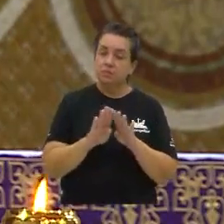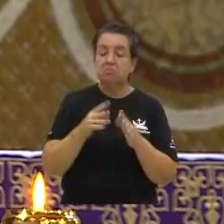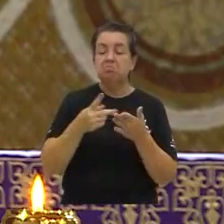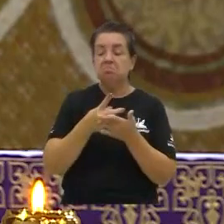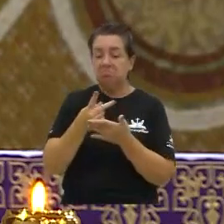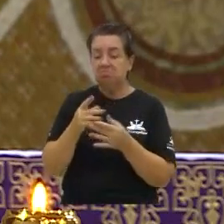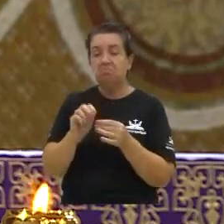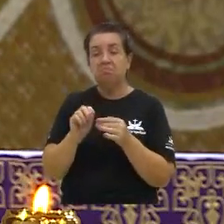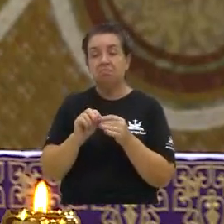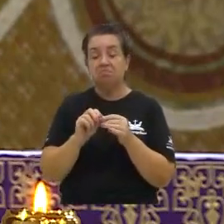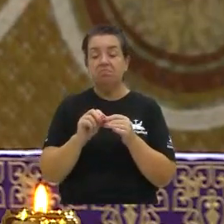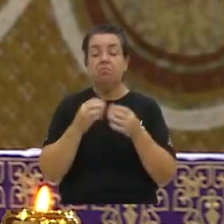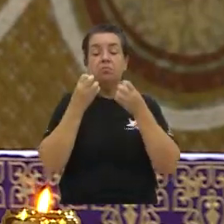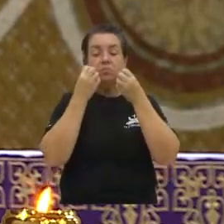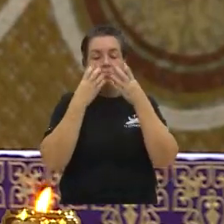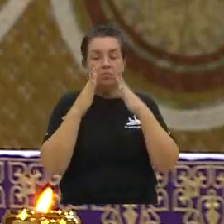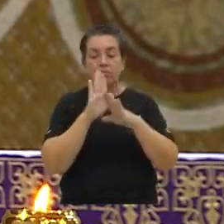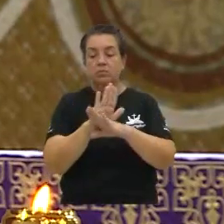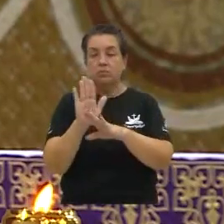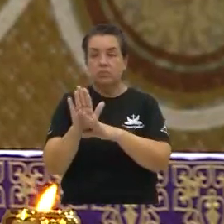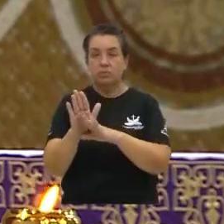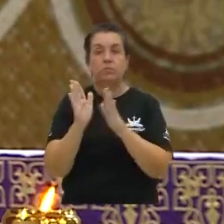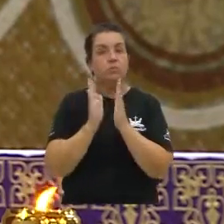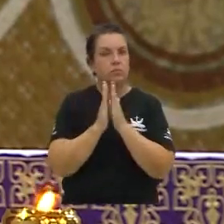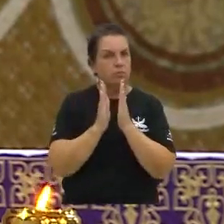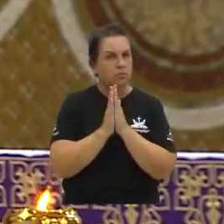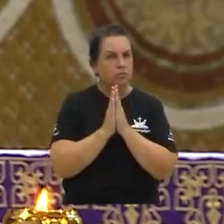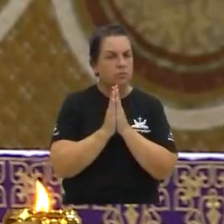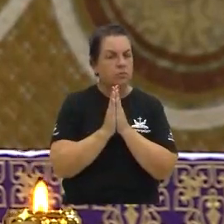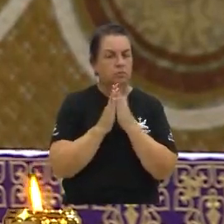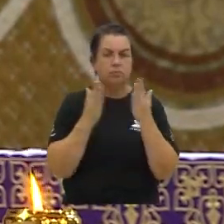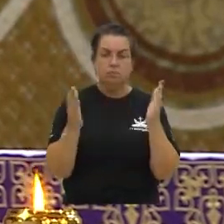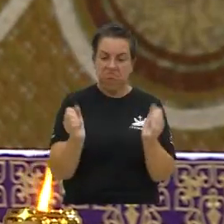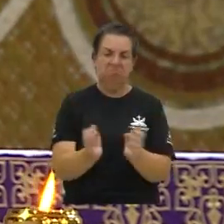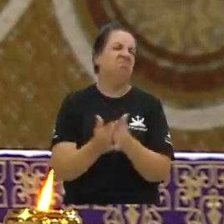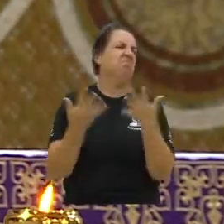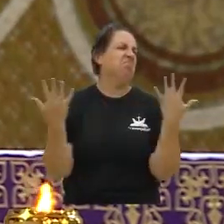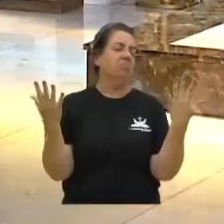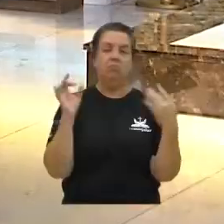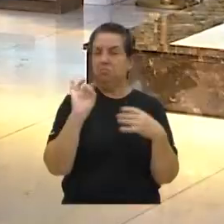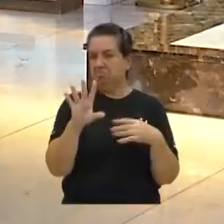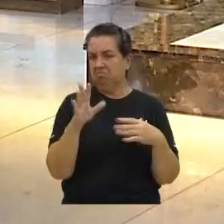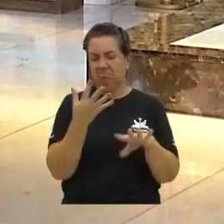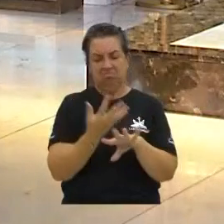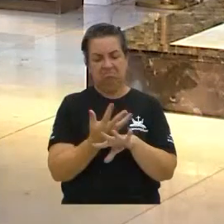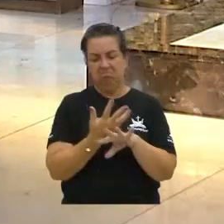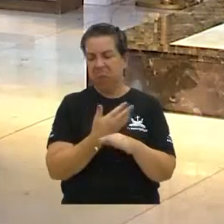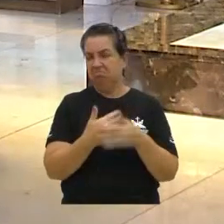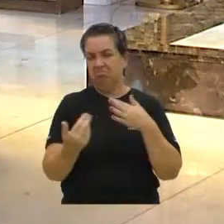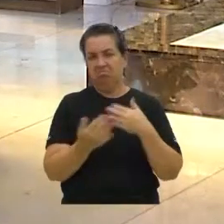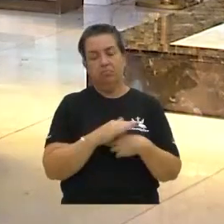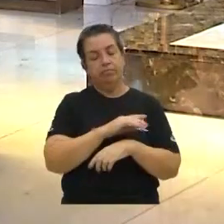caridade, exercitado na oração? Não tem milagre, meus irmãos.